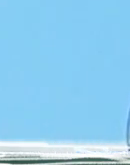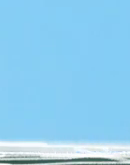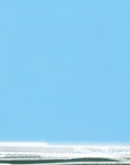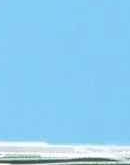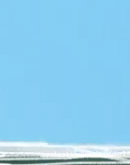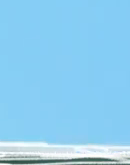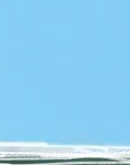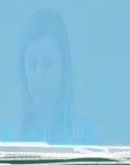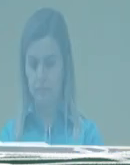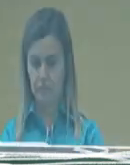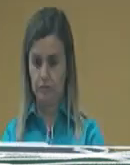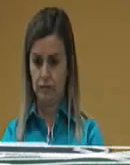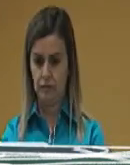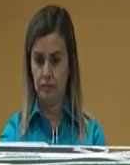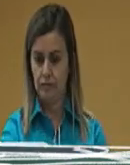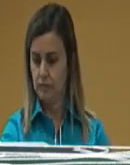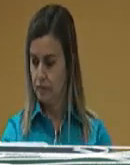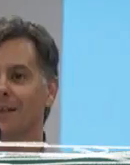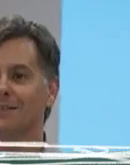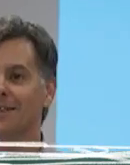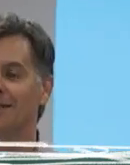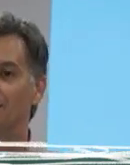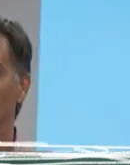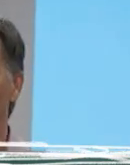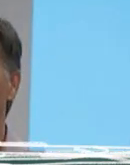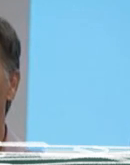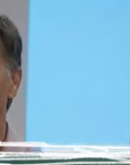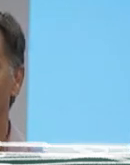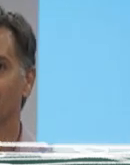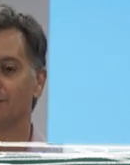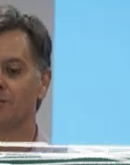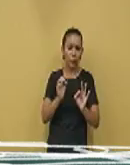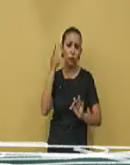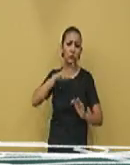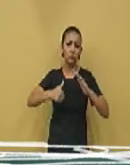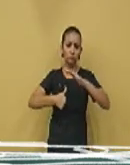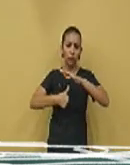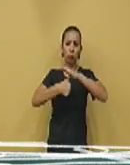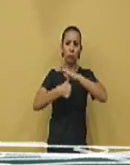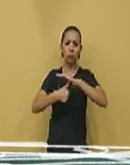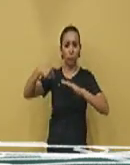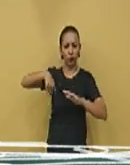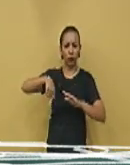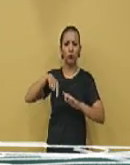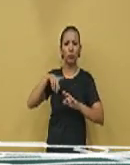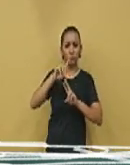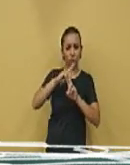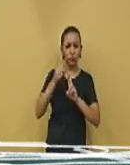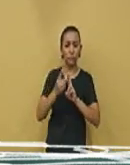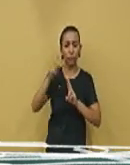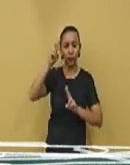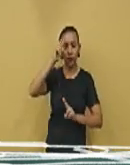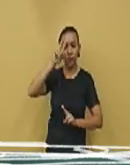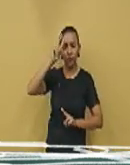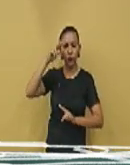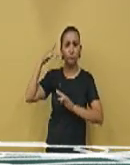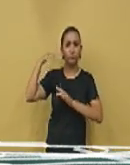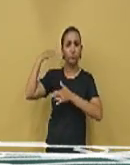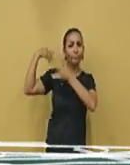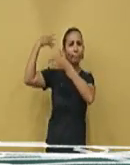Quando me perguntam se eu estou preparado para ser reitor dessa universidade, eu lembro da minha